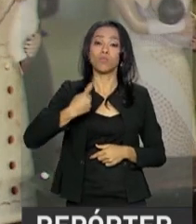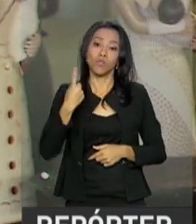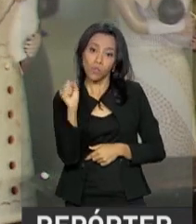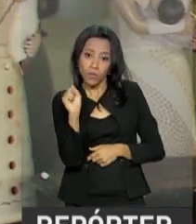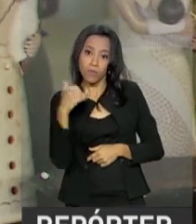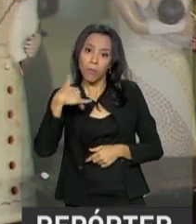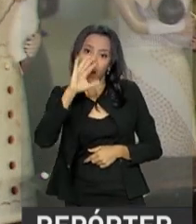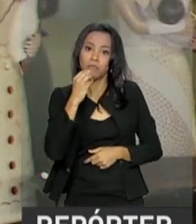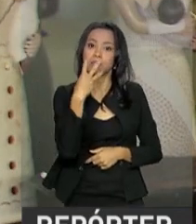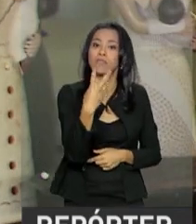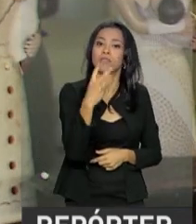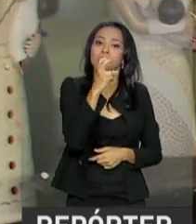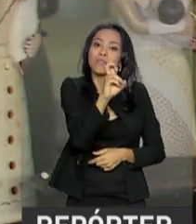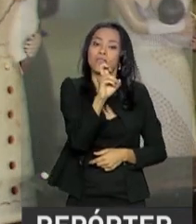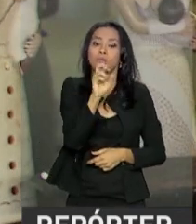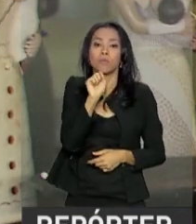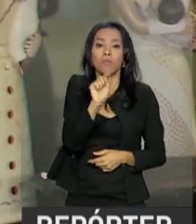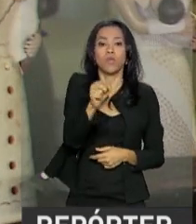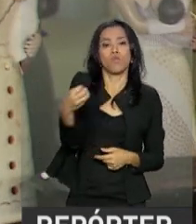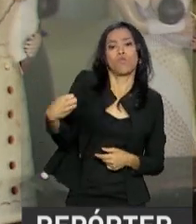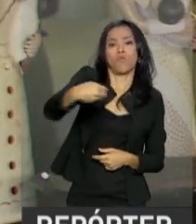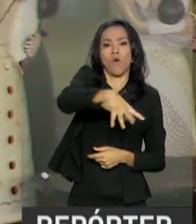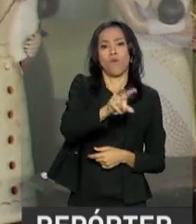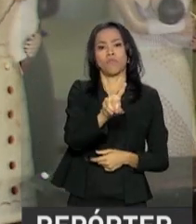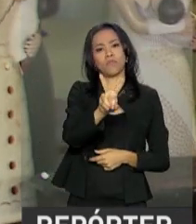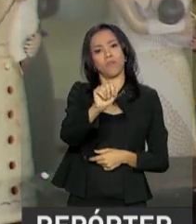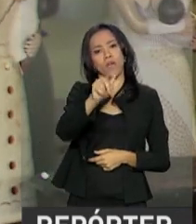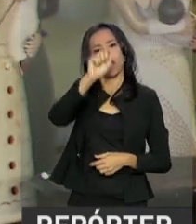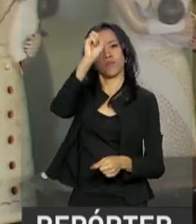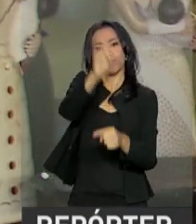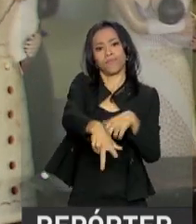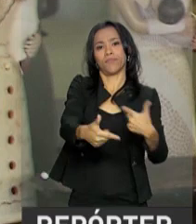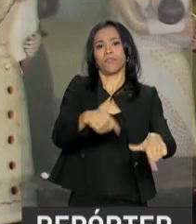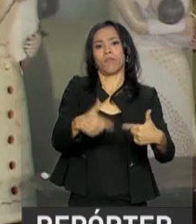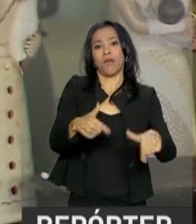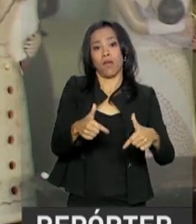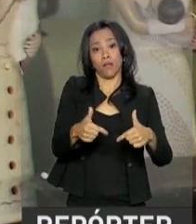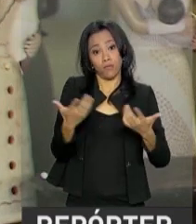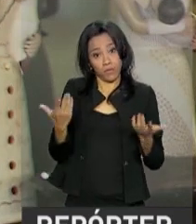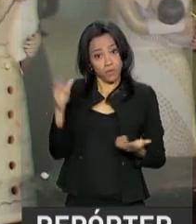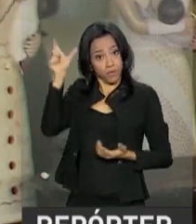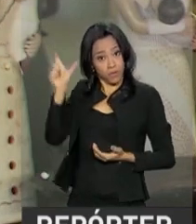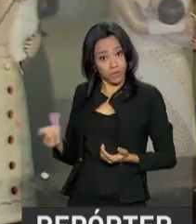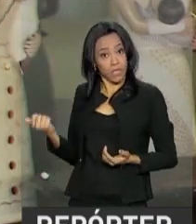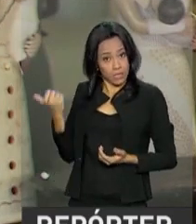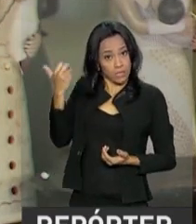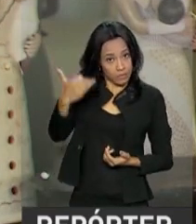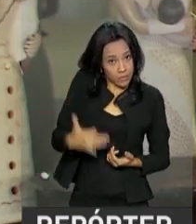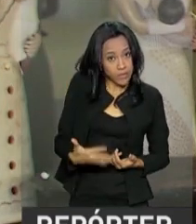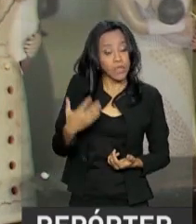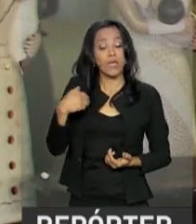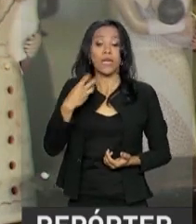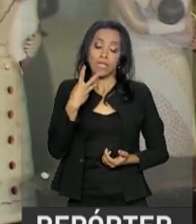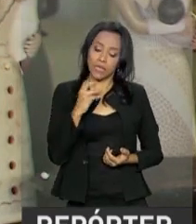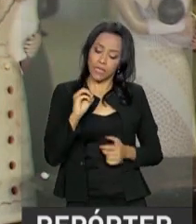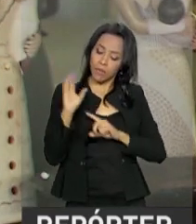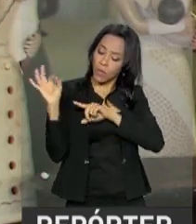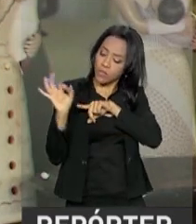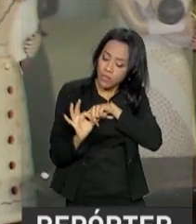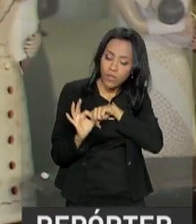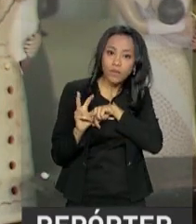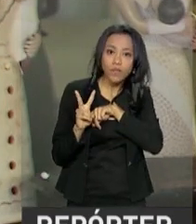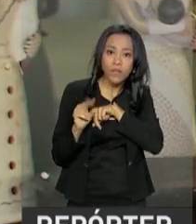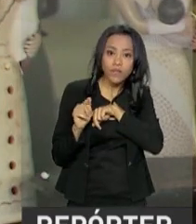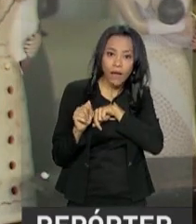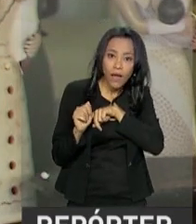35 mil novos postos de trabalho para os jovens aprendizes. Para o ministro, a reserva de 30% das vagas